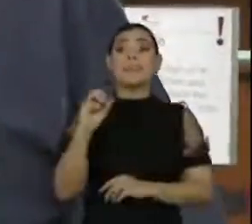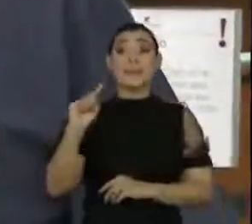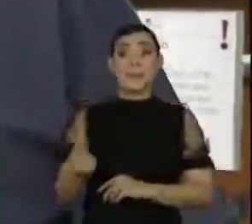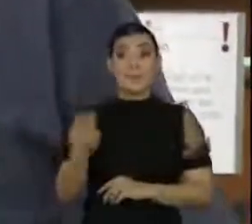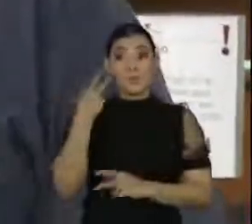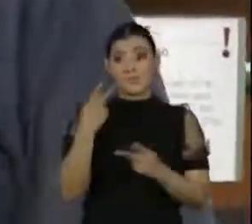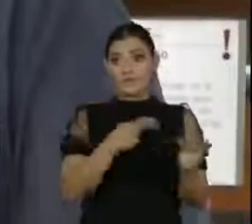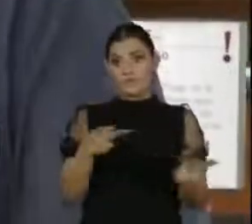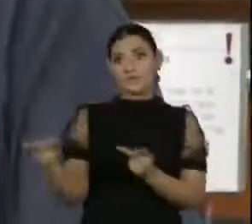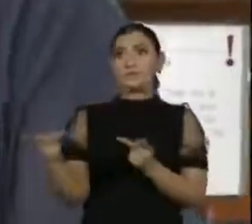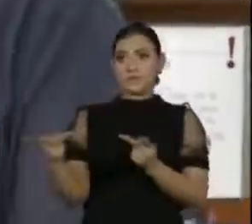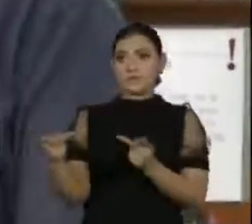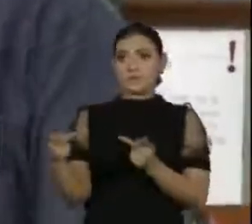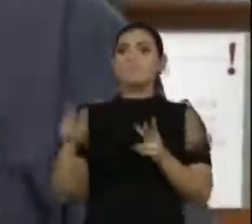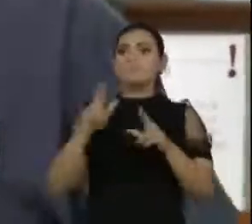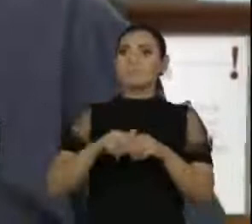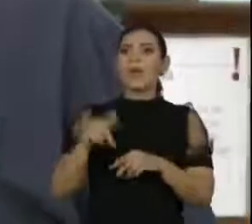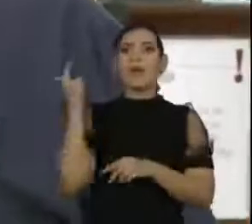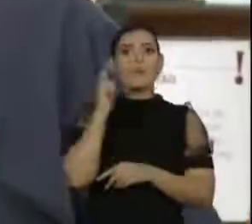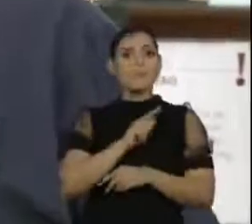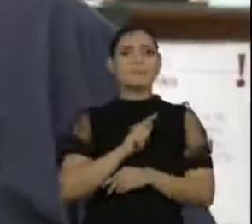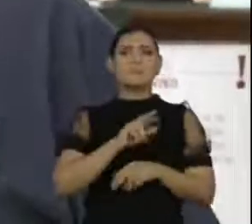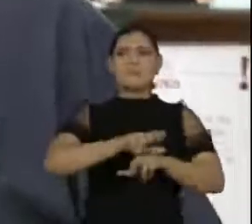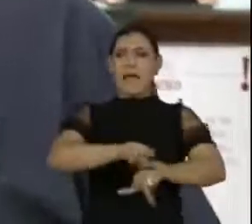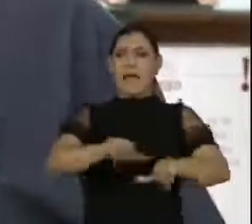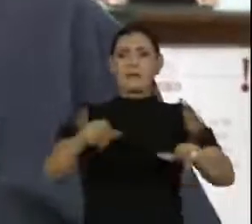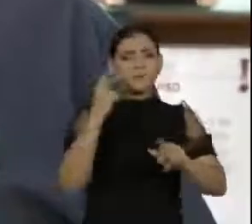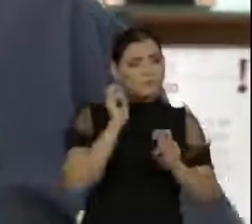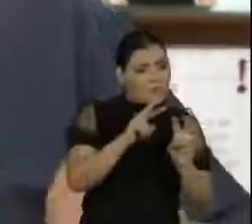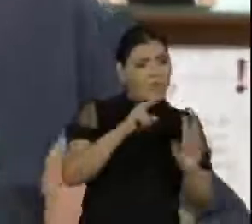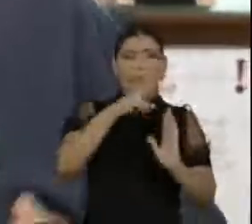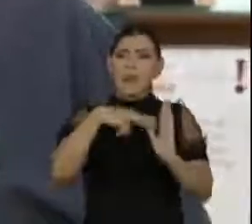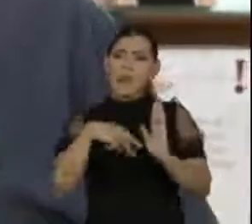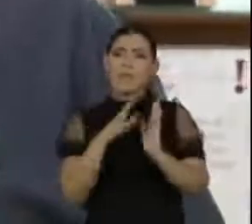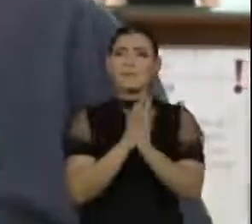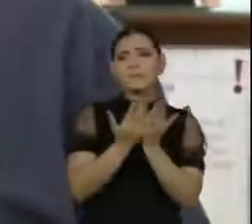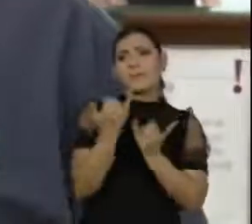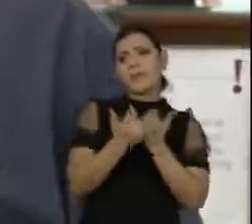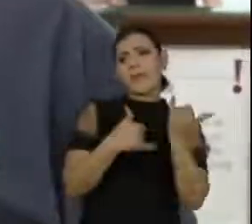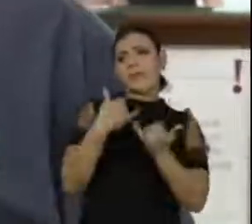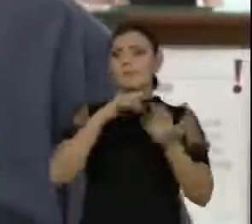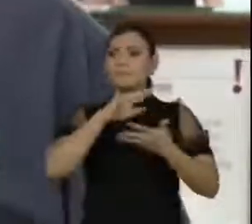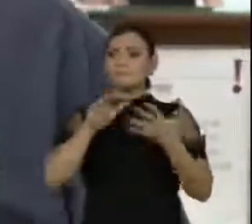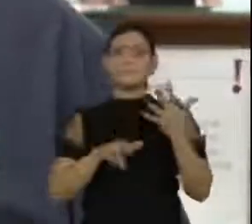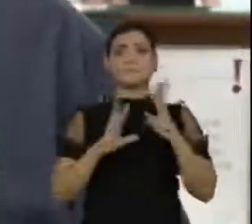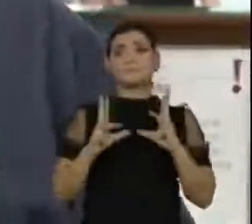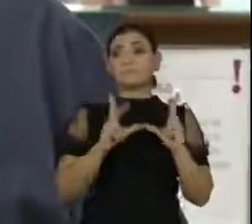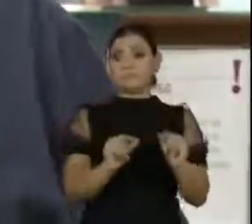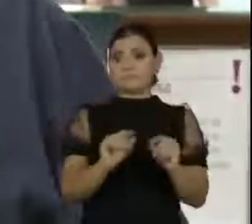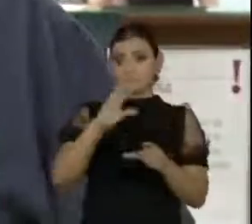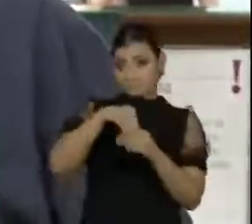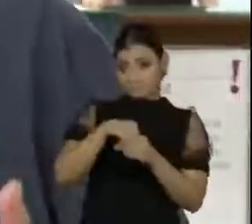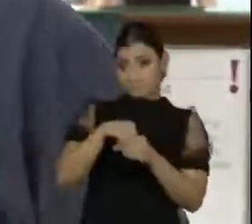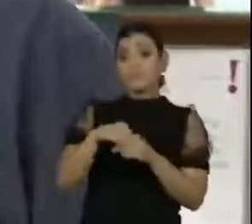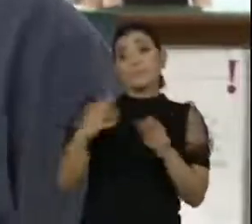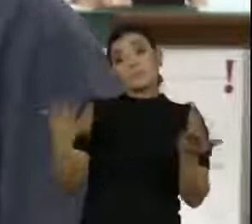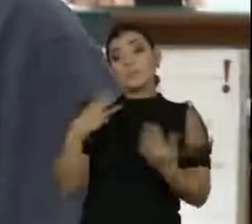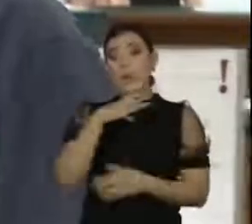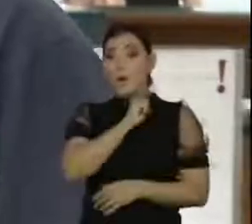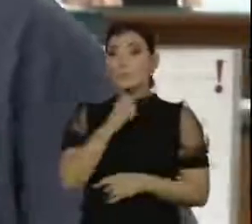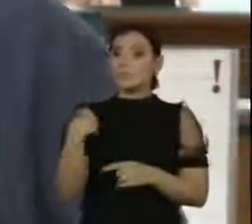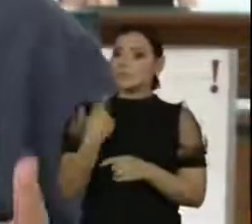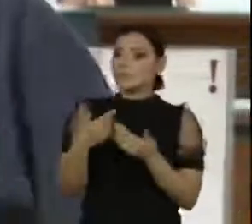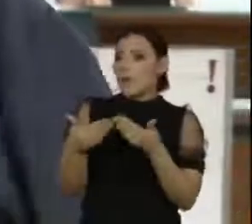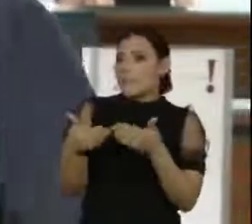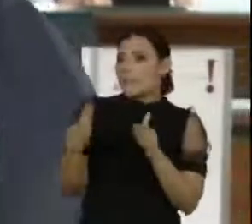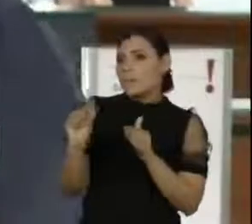30 mil visitantes para fazer as coisas mais diversas a gente tem uma centena de serviços diferentes evidentemente ele tá